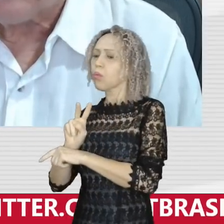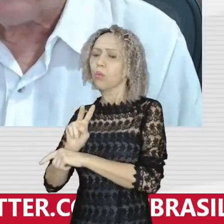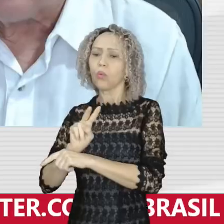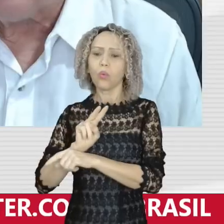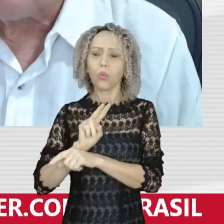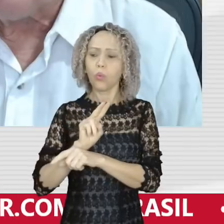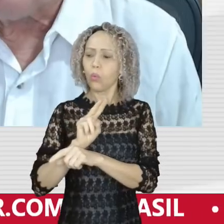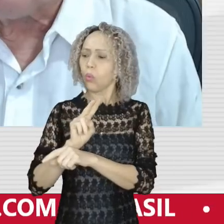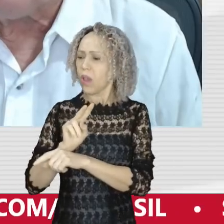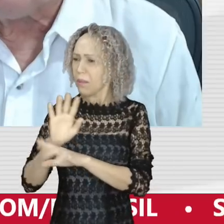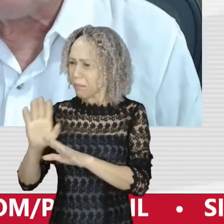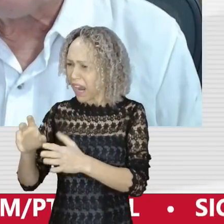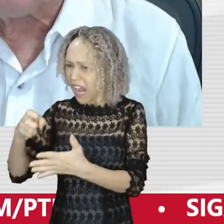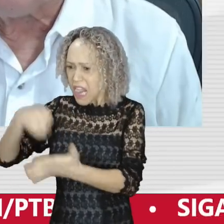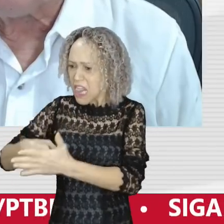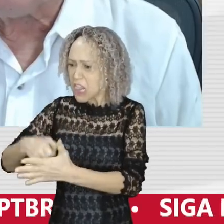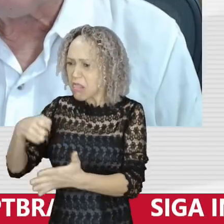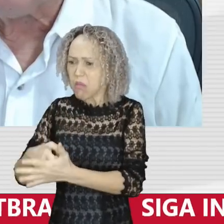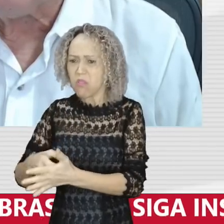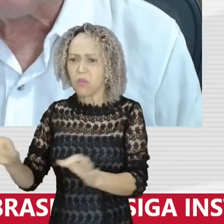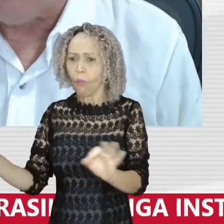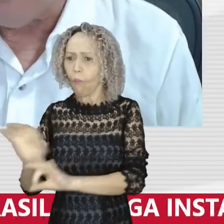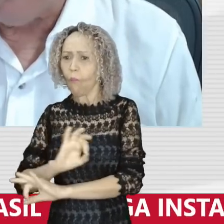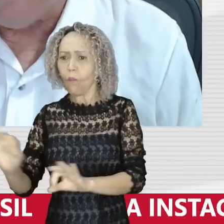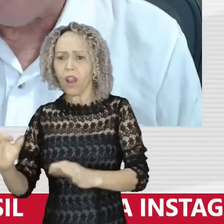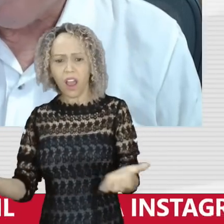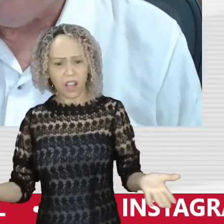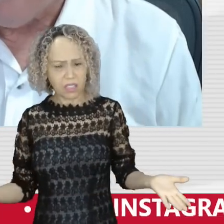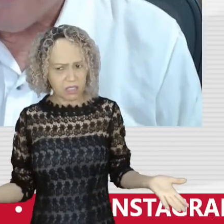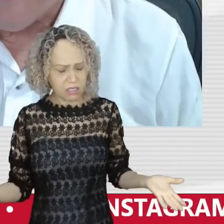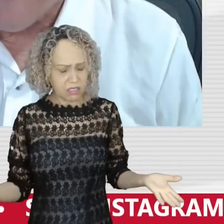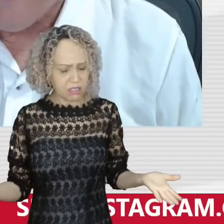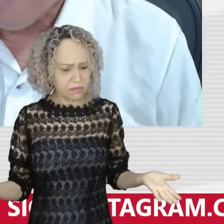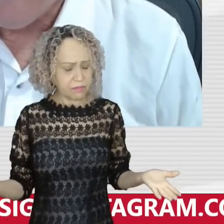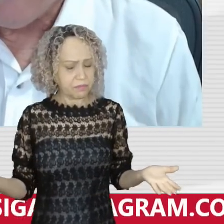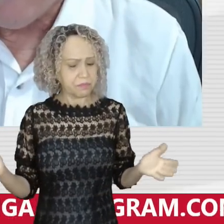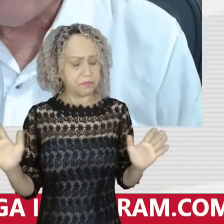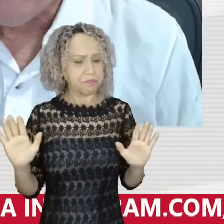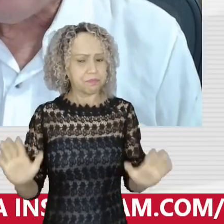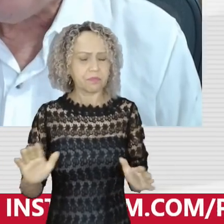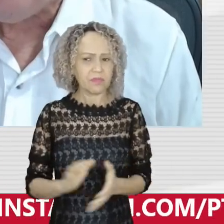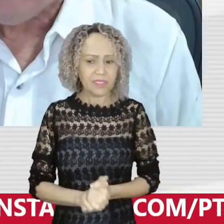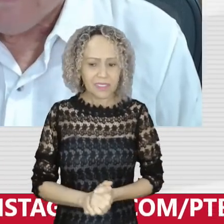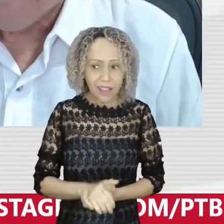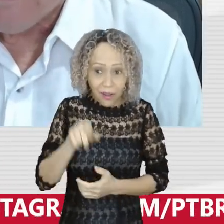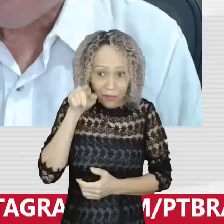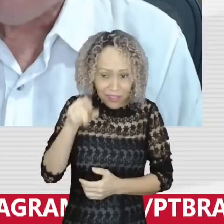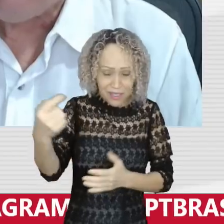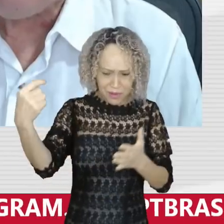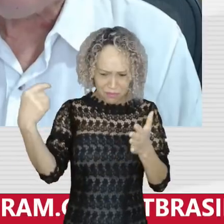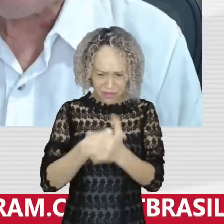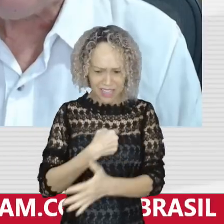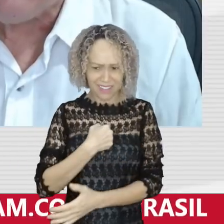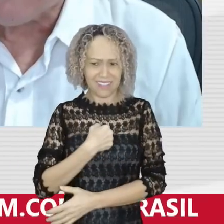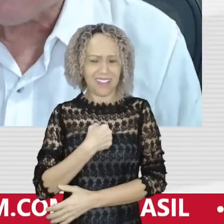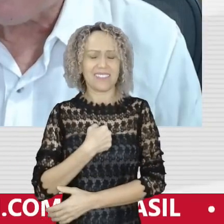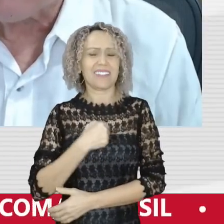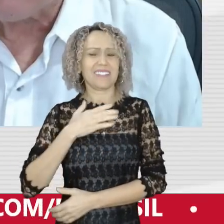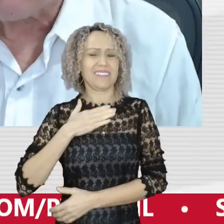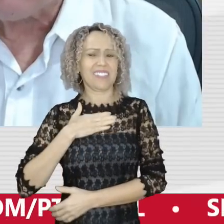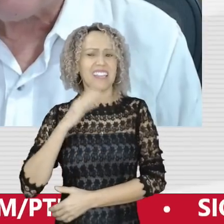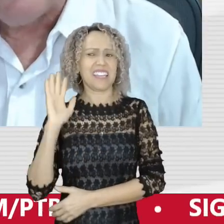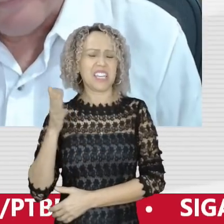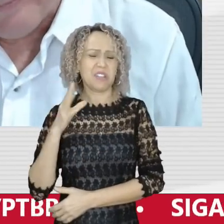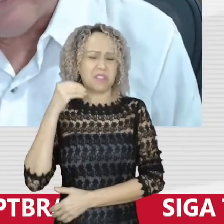Então, isso ser dito e perguntado a mim, que já vivi essa situação, como eu te disse, é